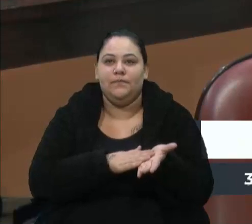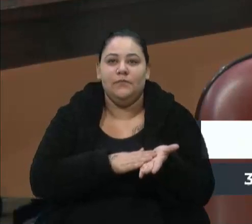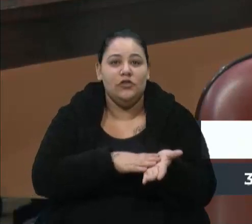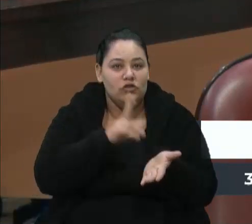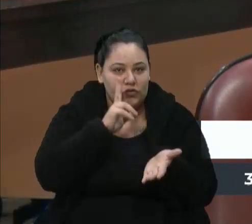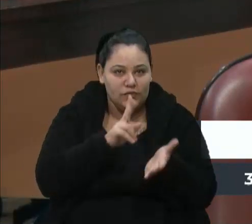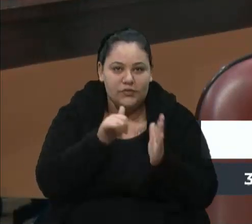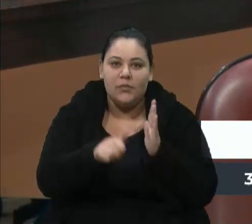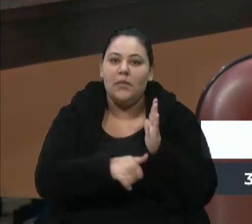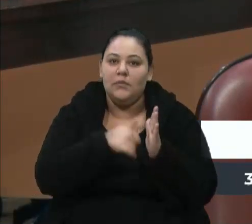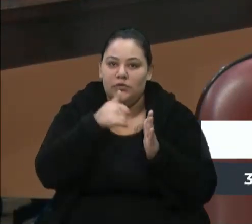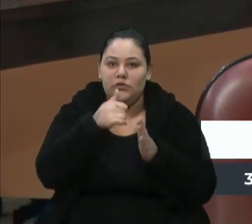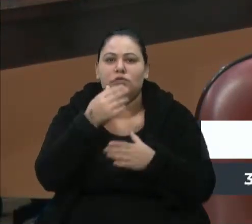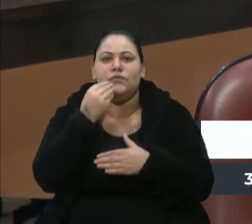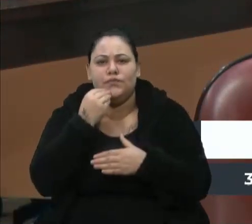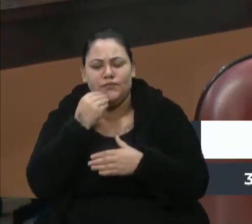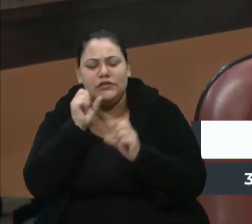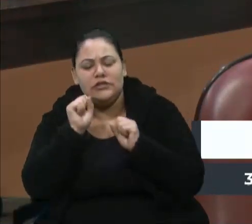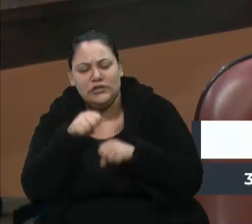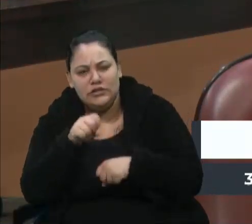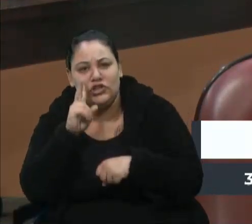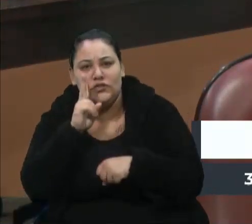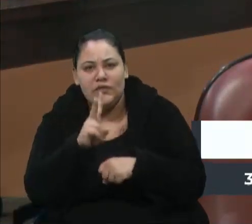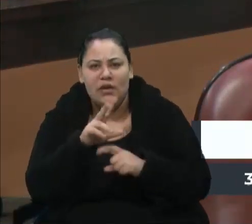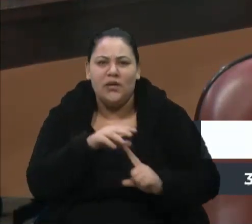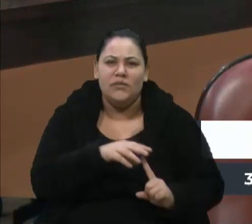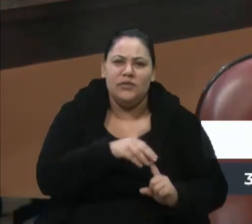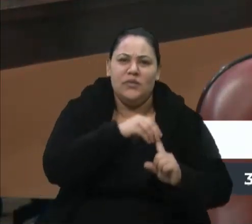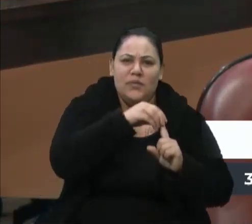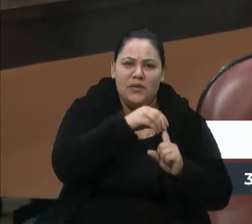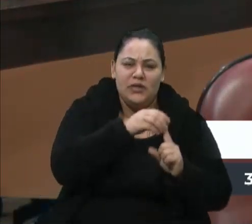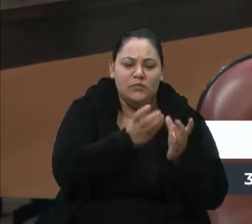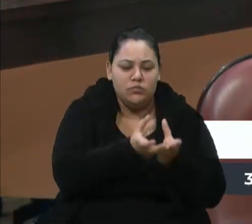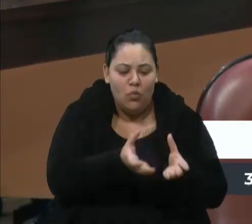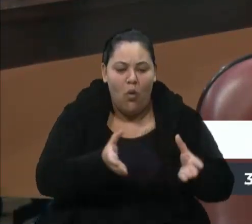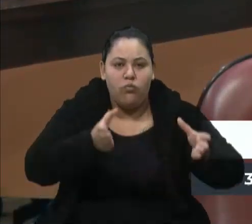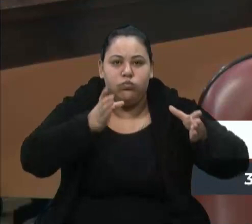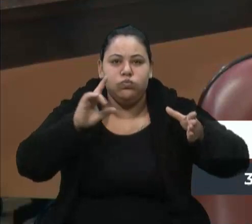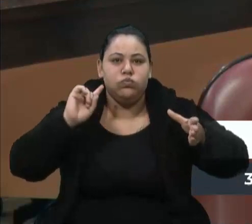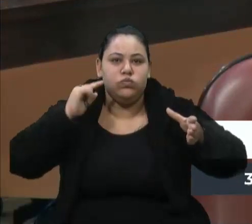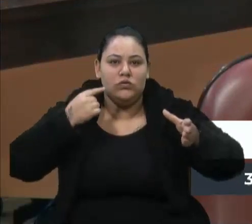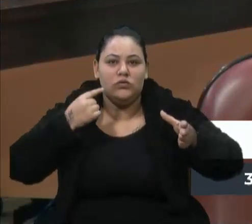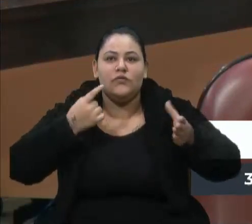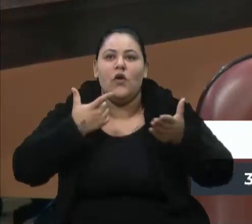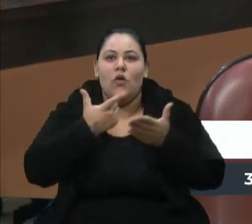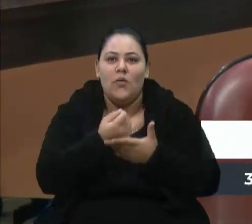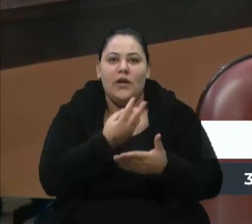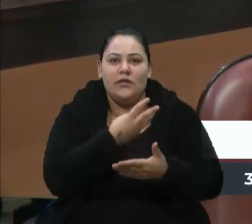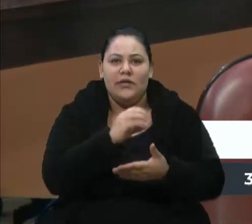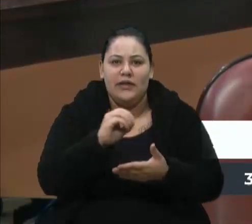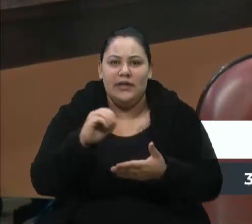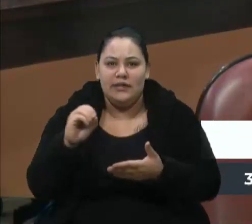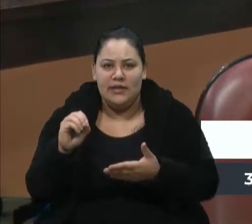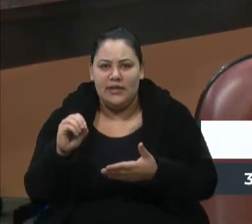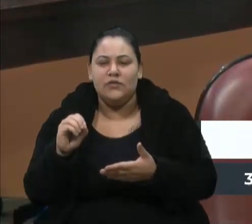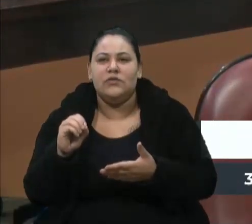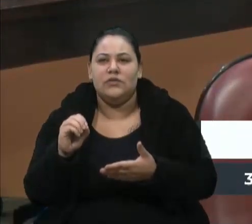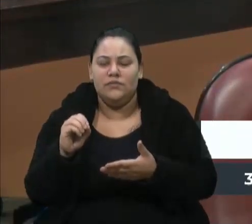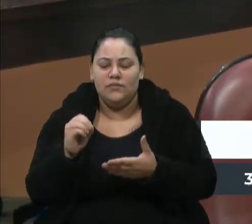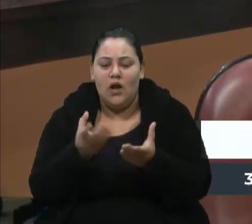melhoria considerável, sim, principalmente nos containers, depois que foram comprar os 300 containers, depois daquele aporte